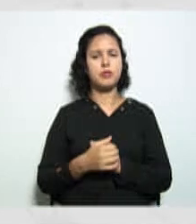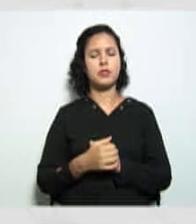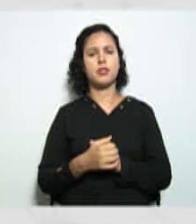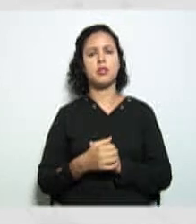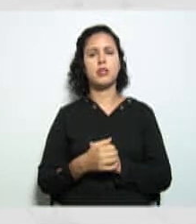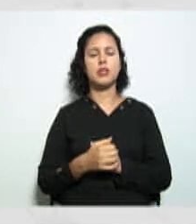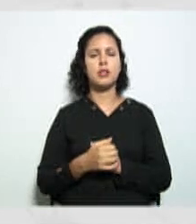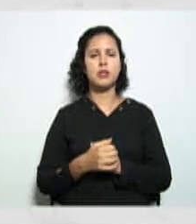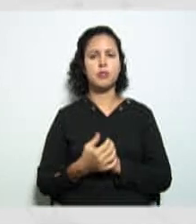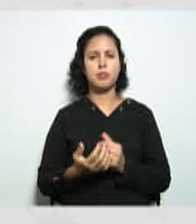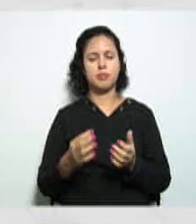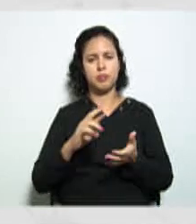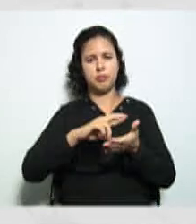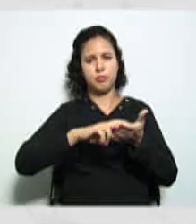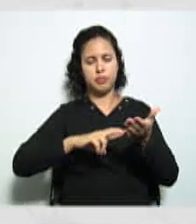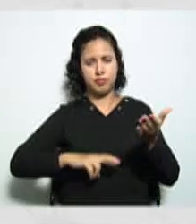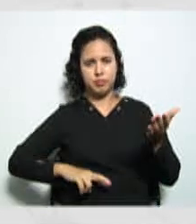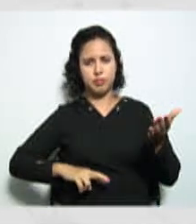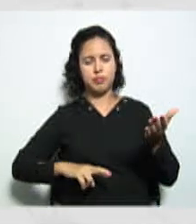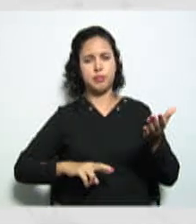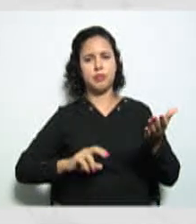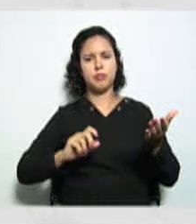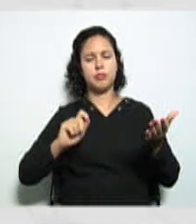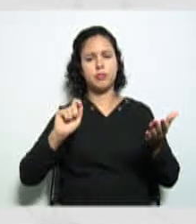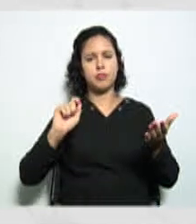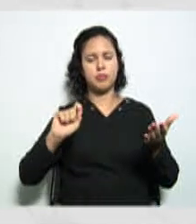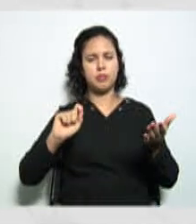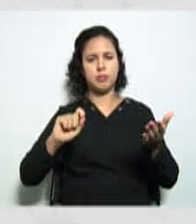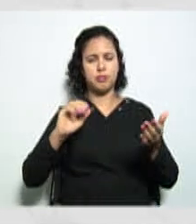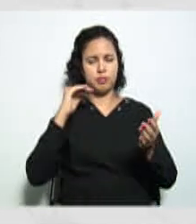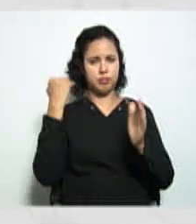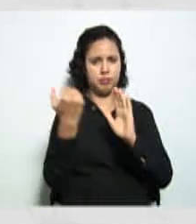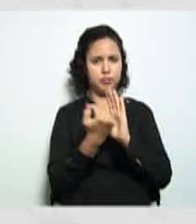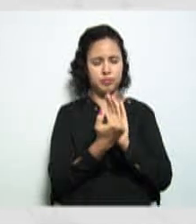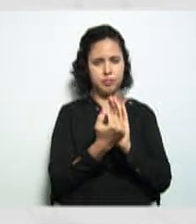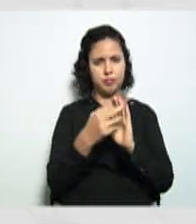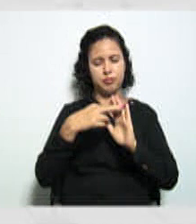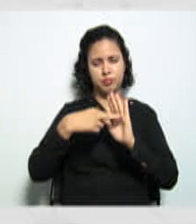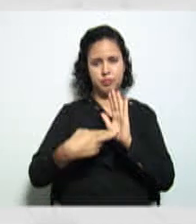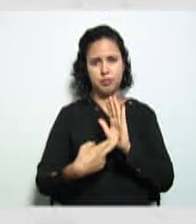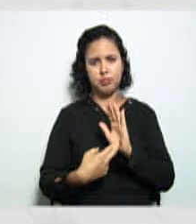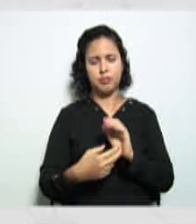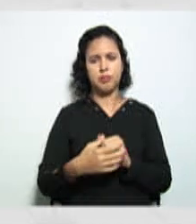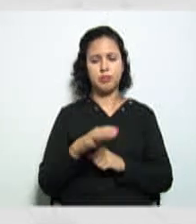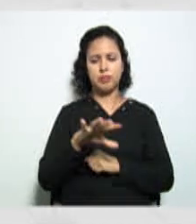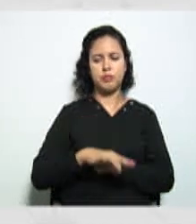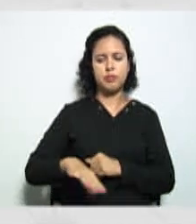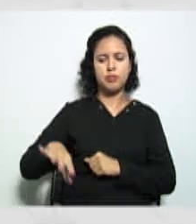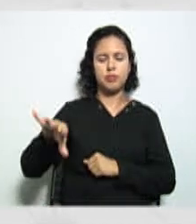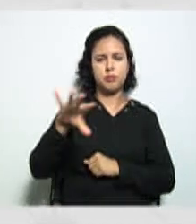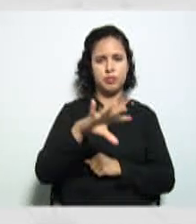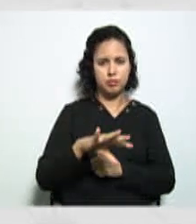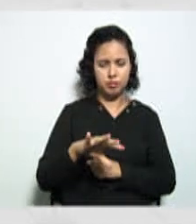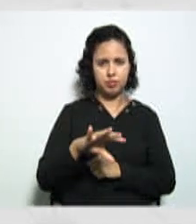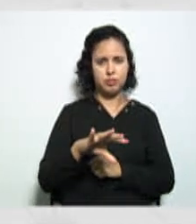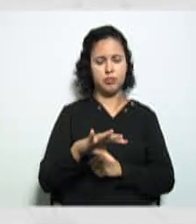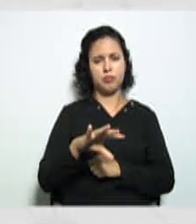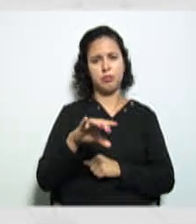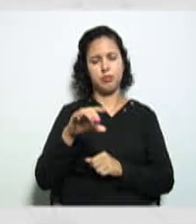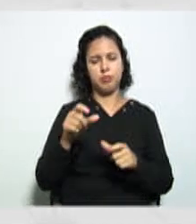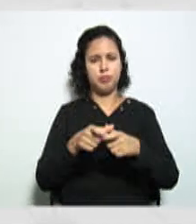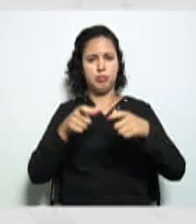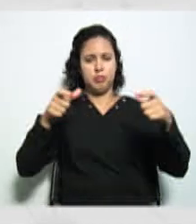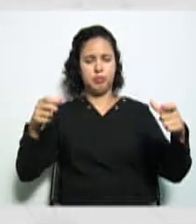formatação específicos? O ramo do cooperativismo de maior atuação no estado de Rondônia é o de consumo, com